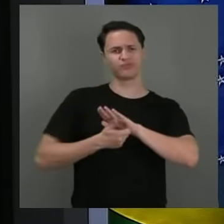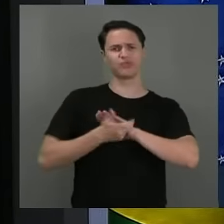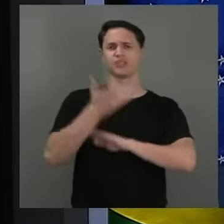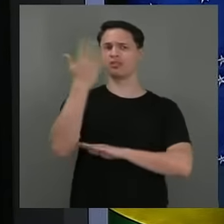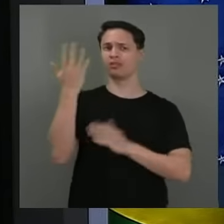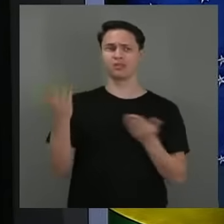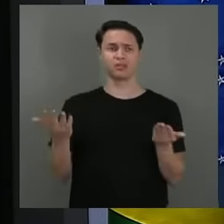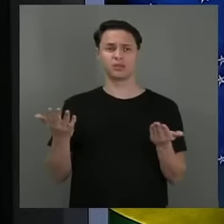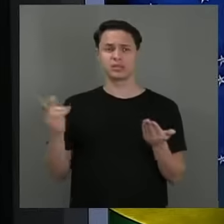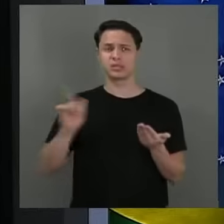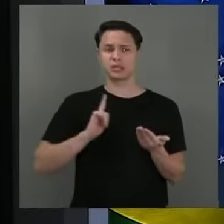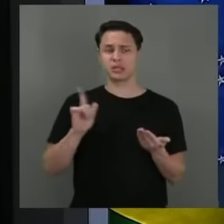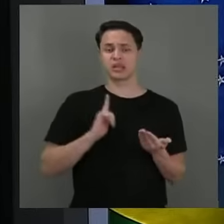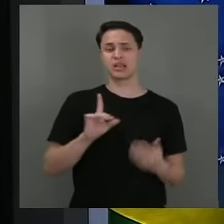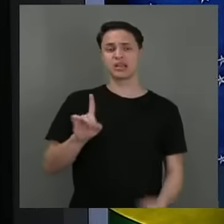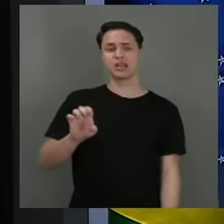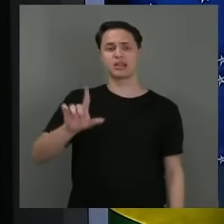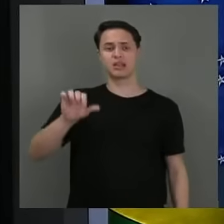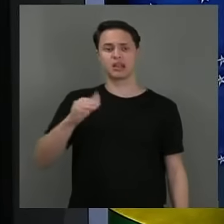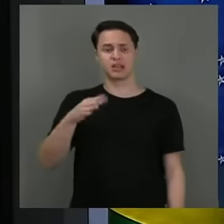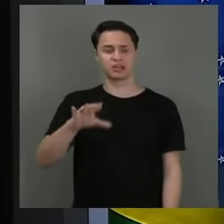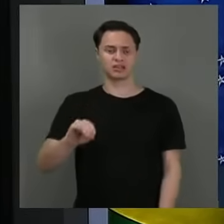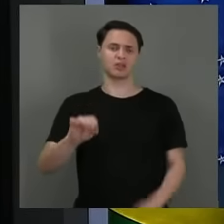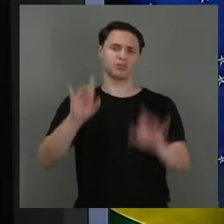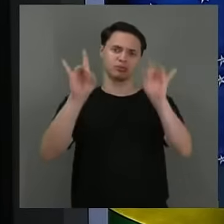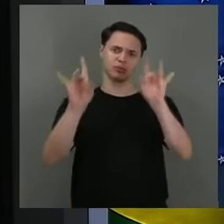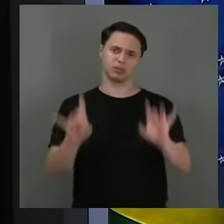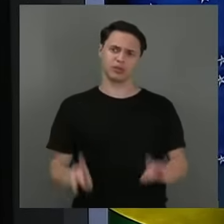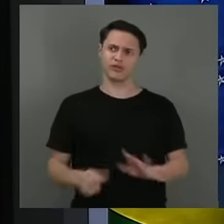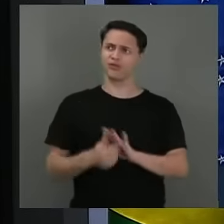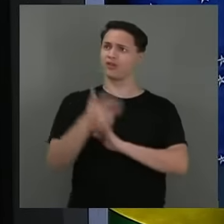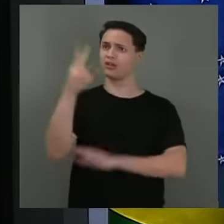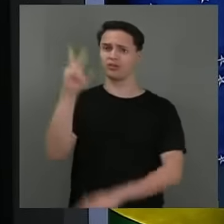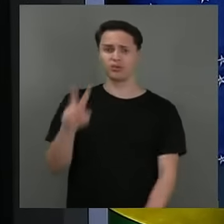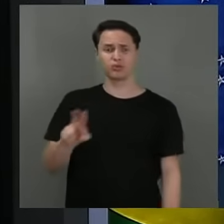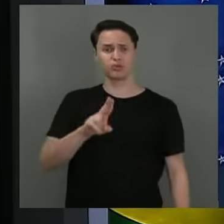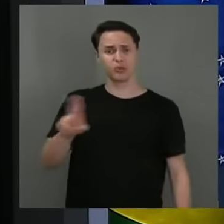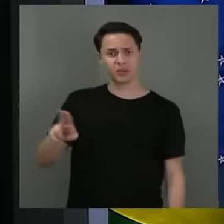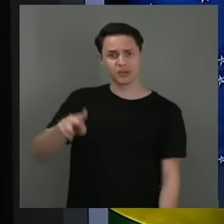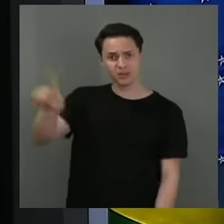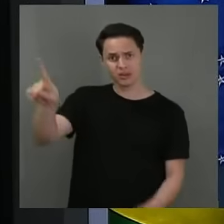citado em delações premiadas centenas de vezes, o seu nome, Lula,